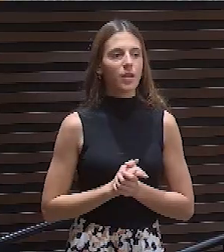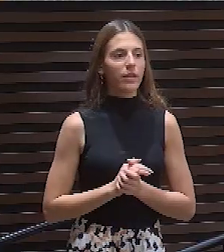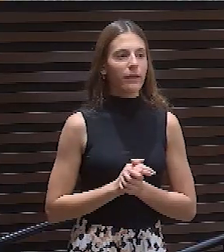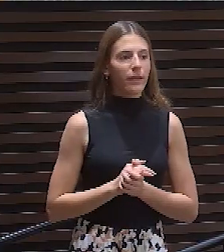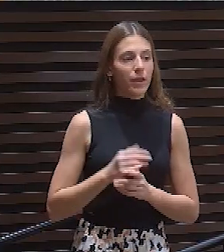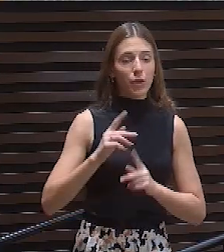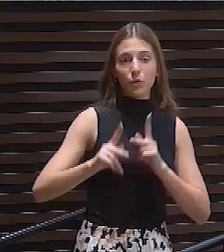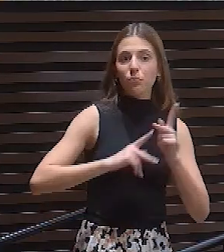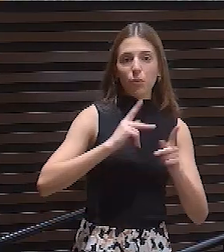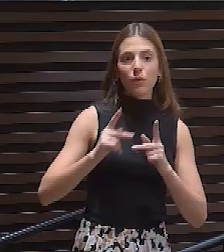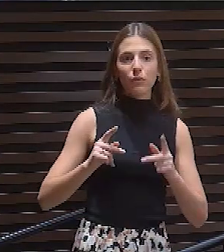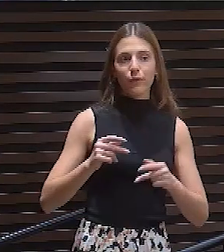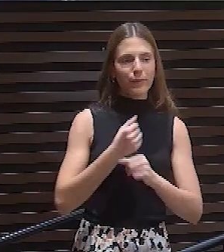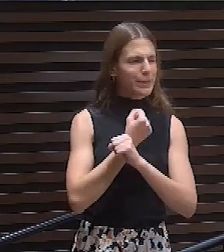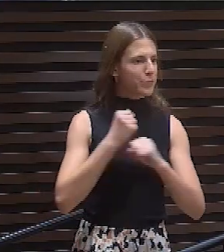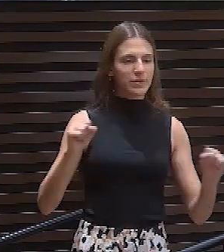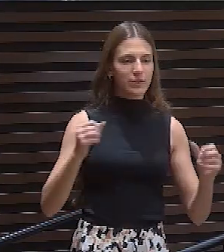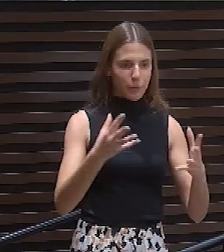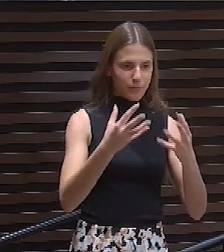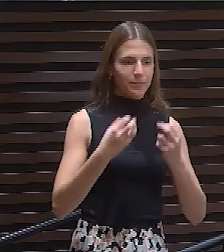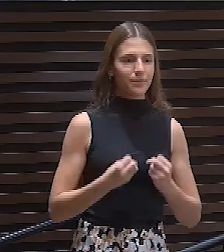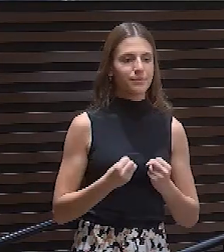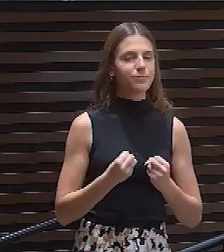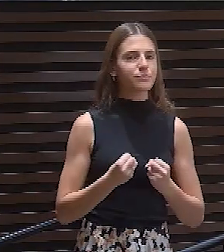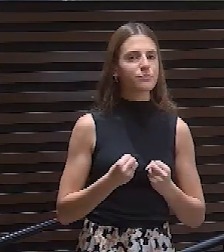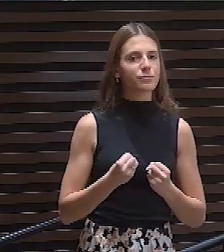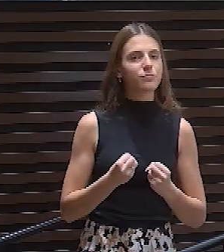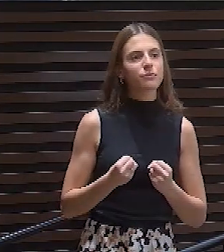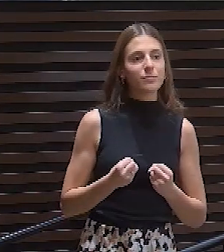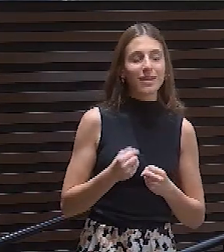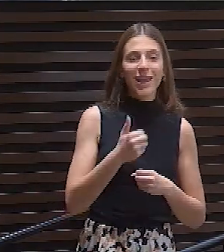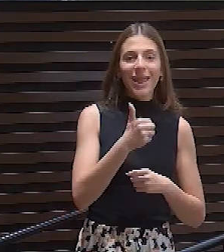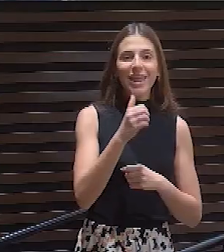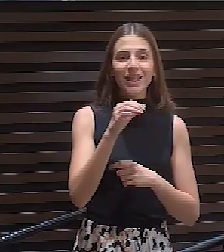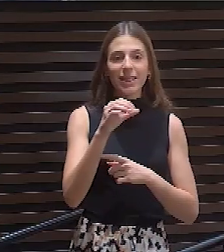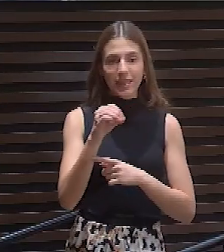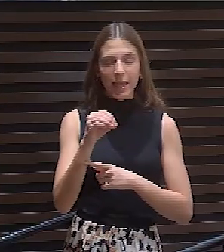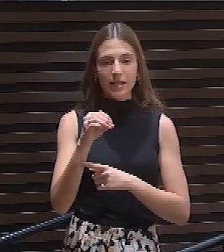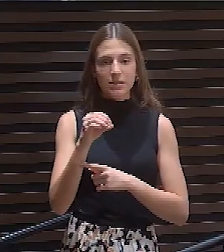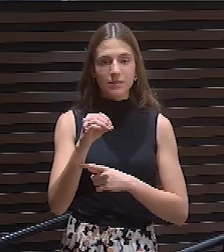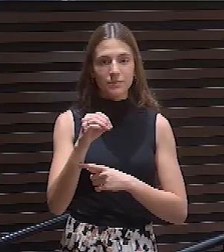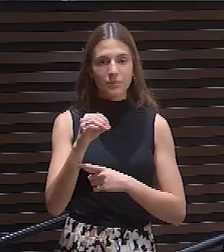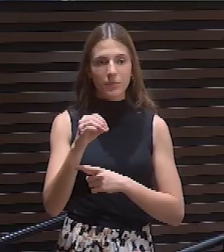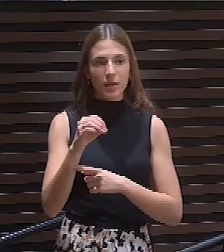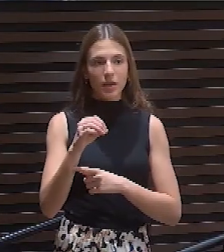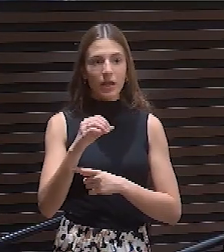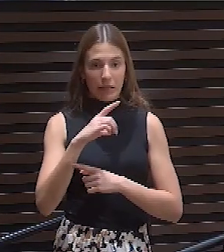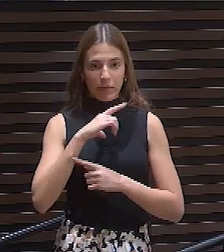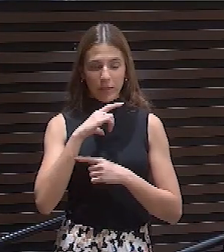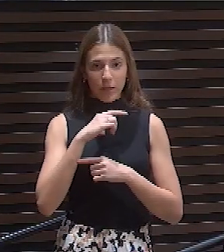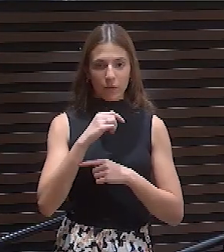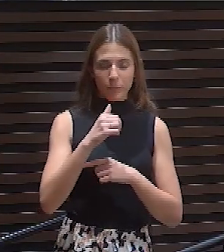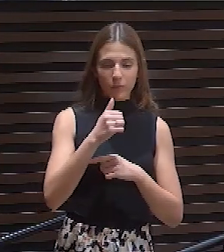conquistar. E 10 dos 12 espias voltaram,